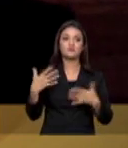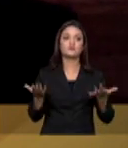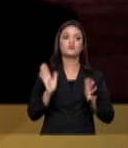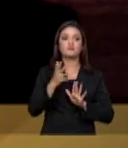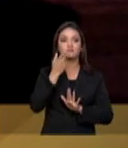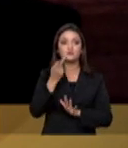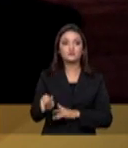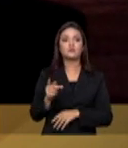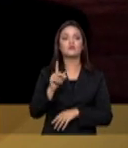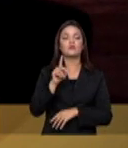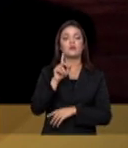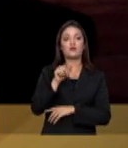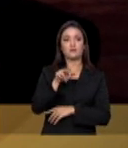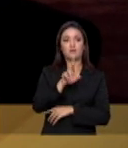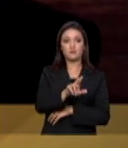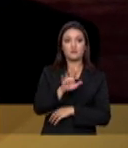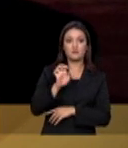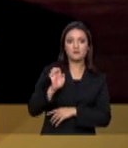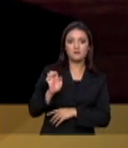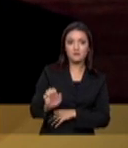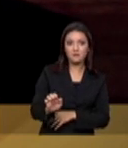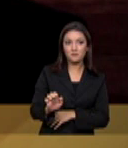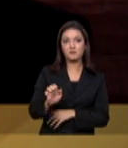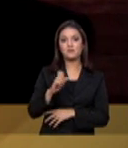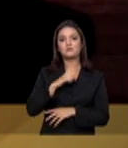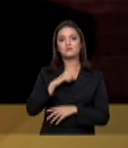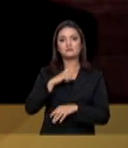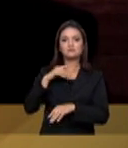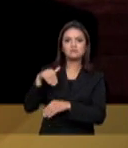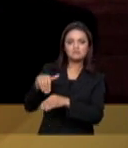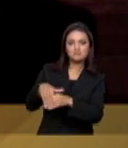o Marco temporal para a demarcação de terras indígenas